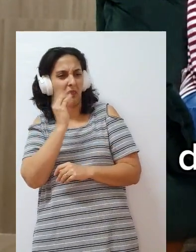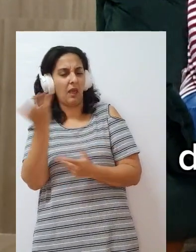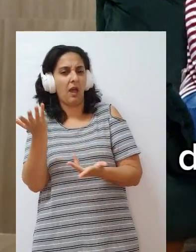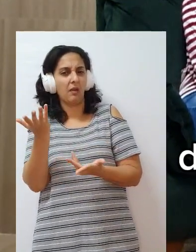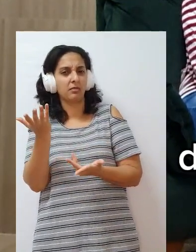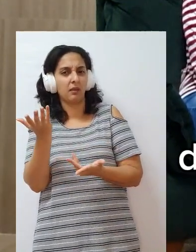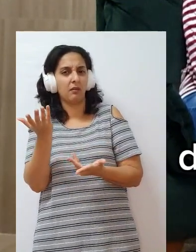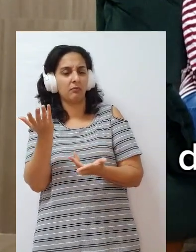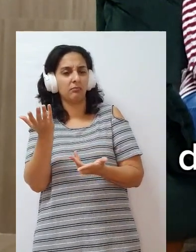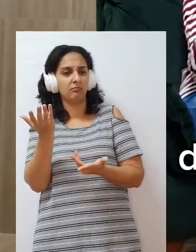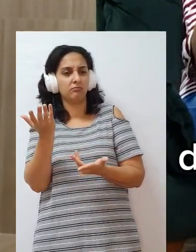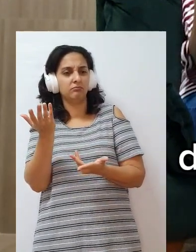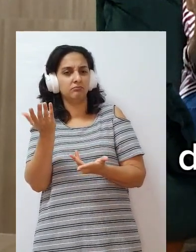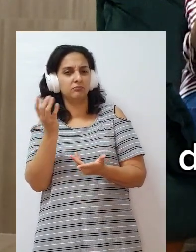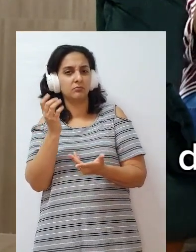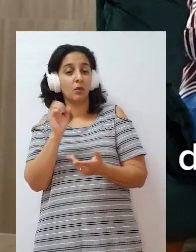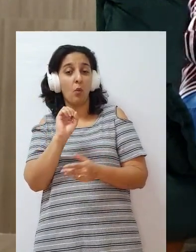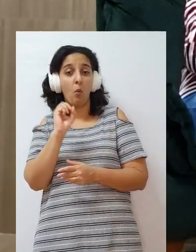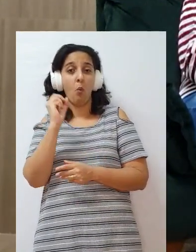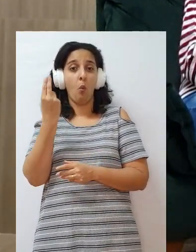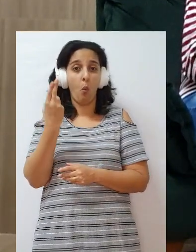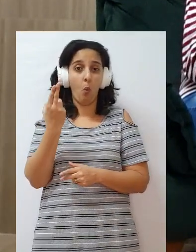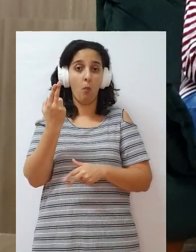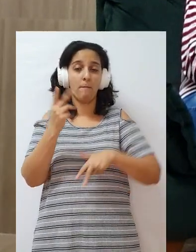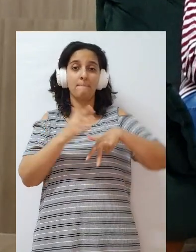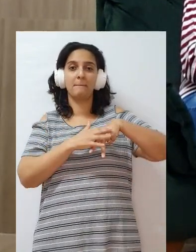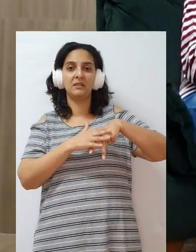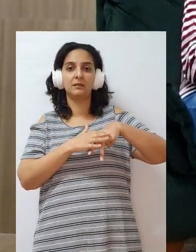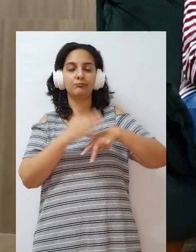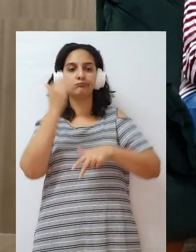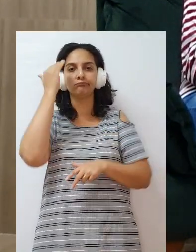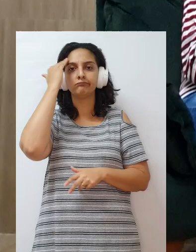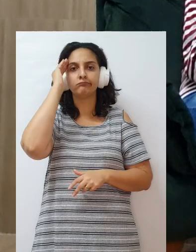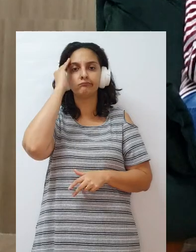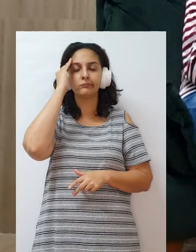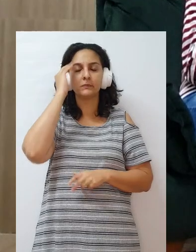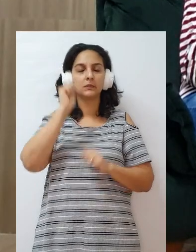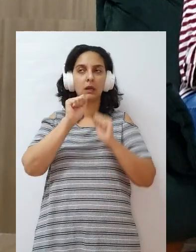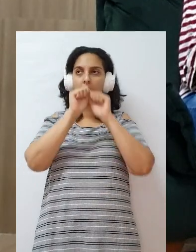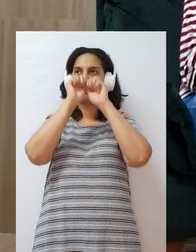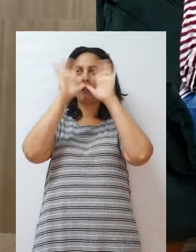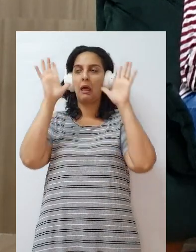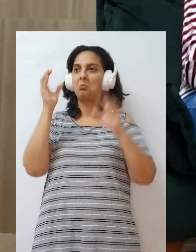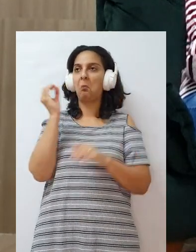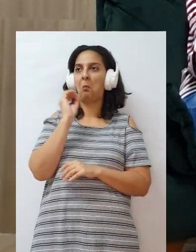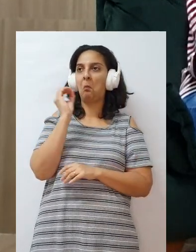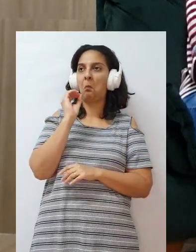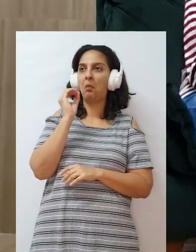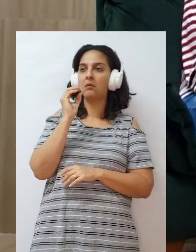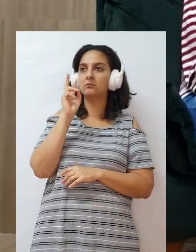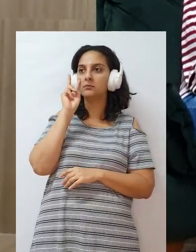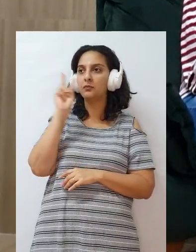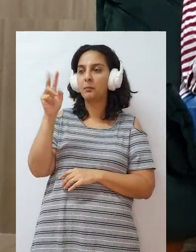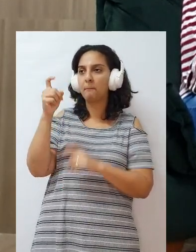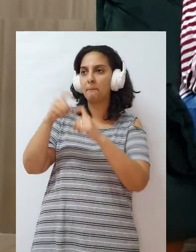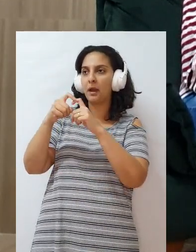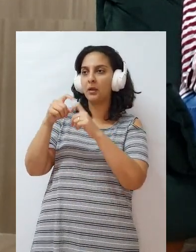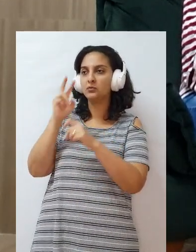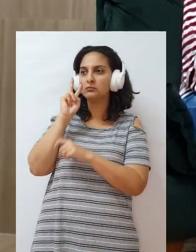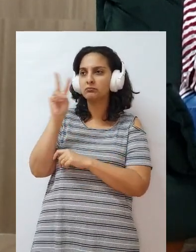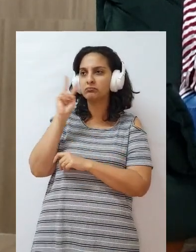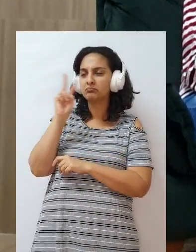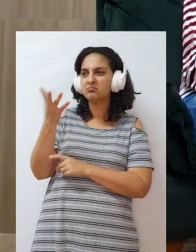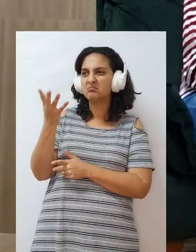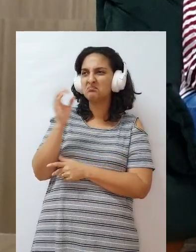aconteceu para ele estar ali, ou se o paciente não consegue entender com clareza o que o profissional de saúde